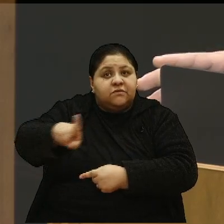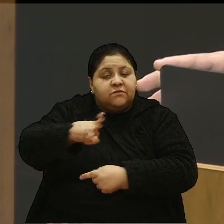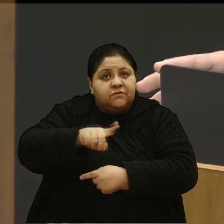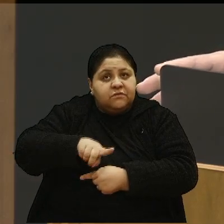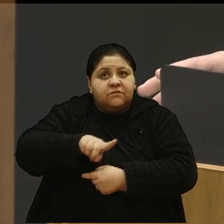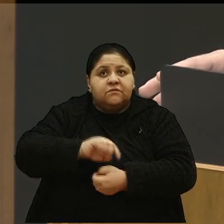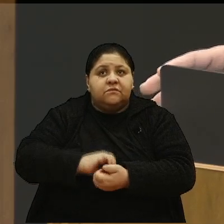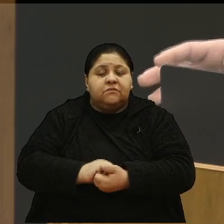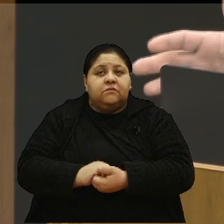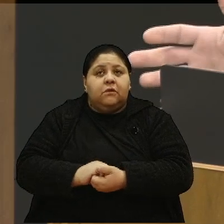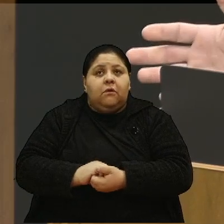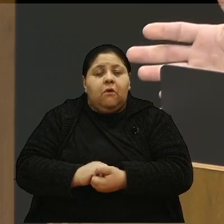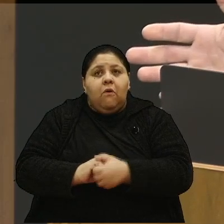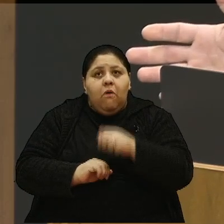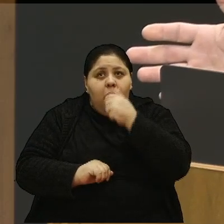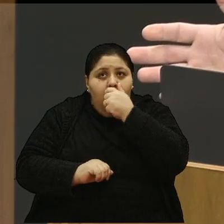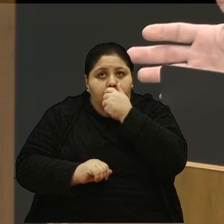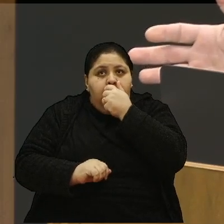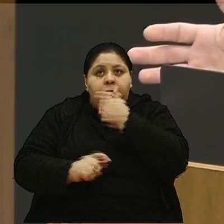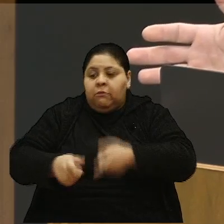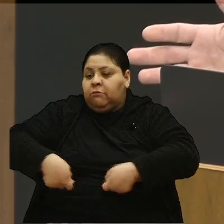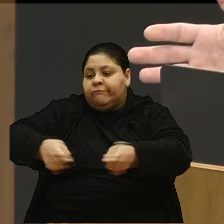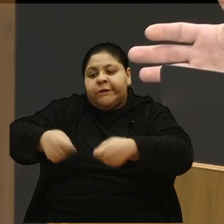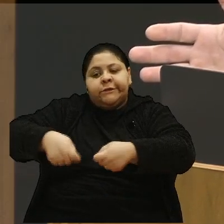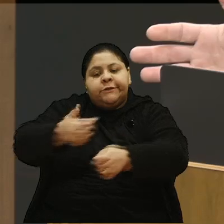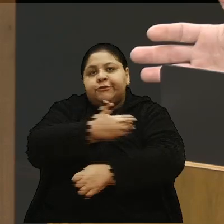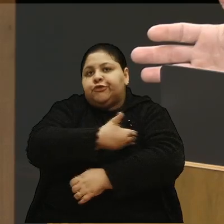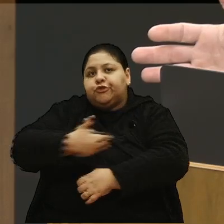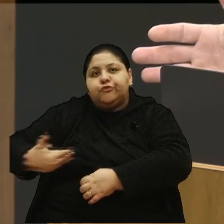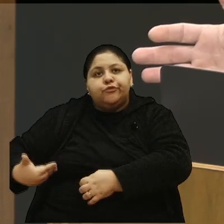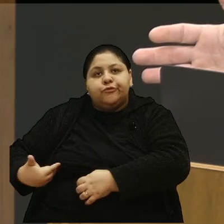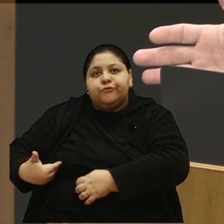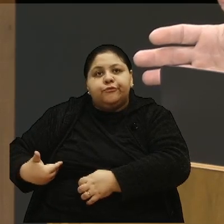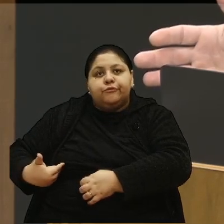estamos gastando o nosso dinheiro público em vão.